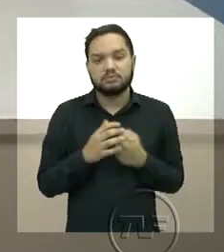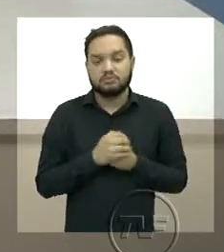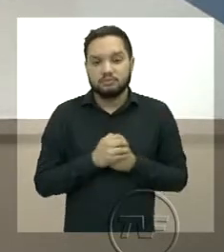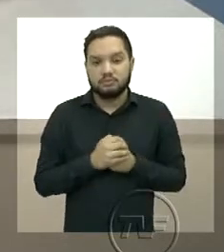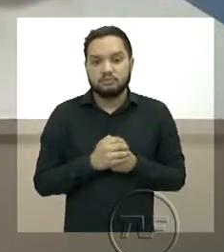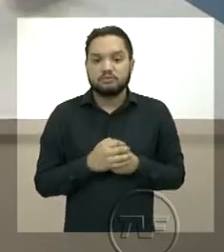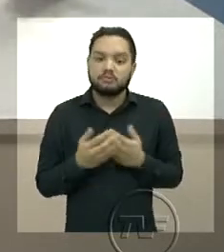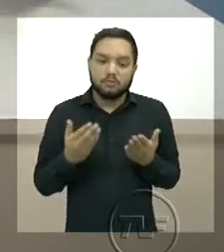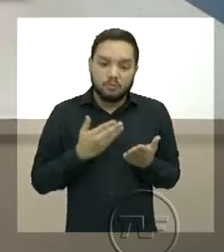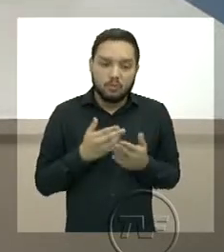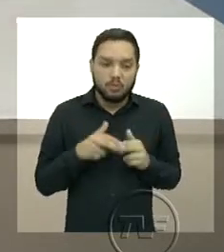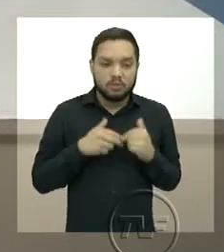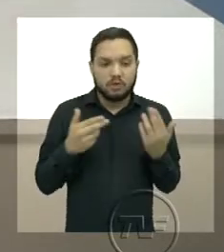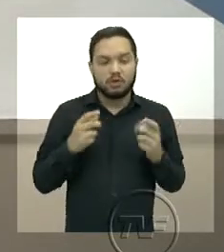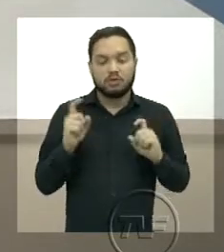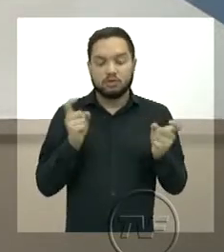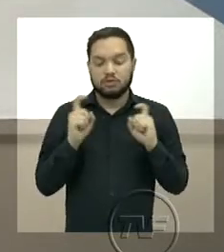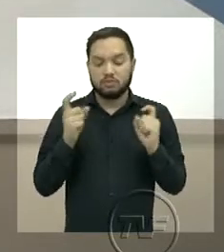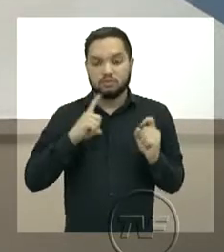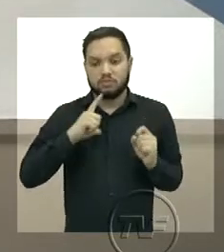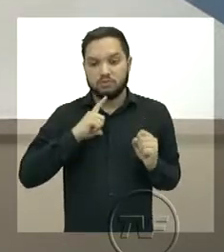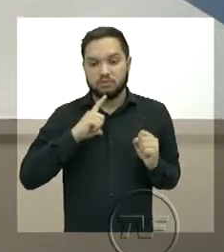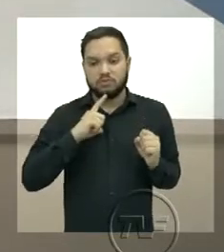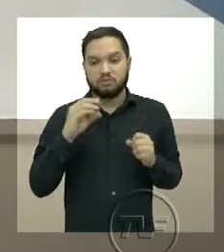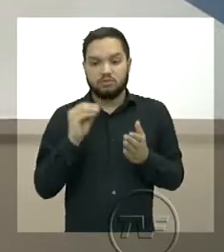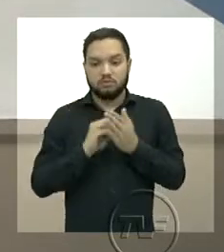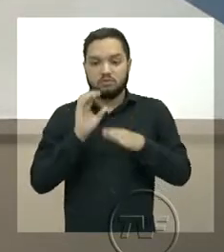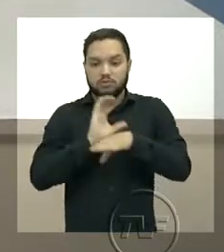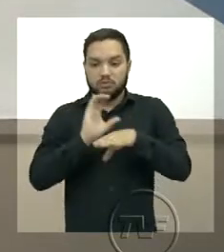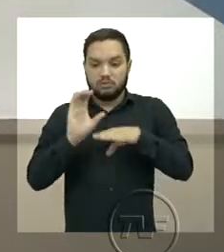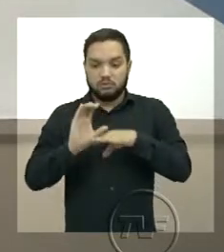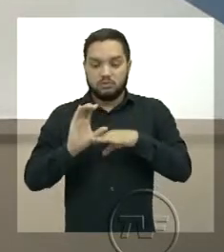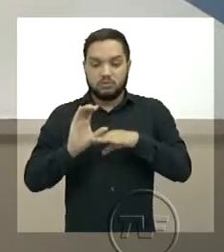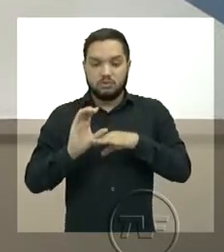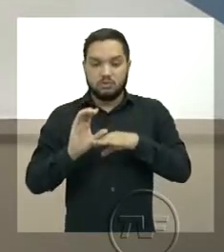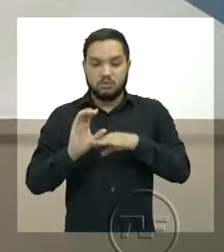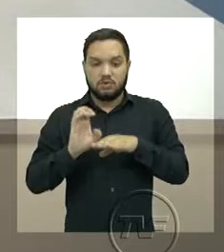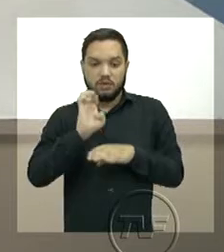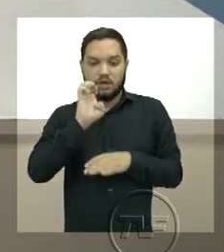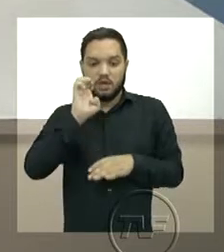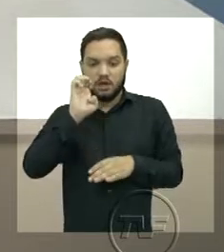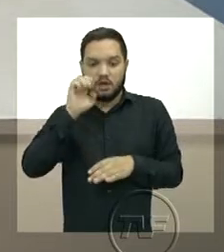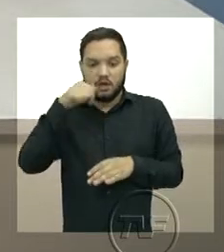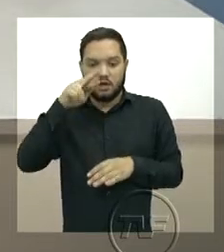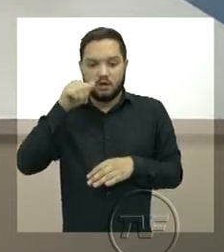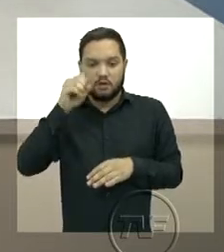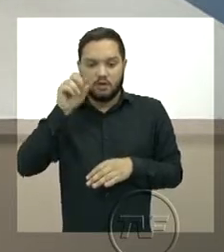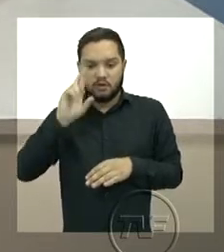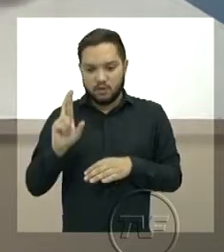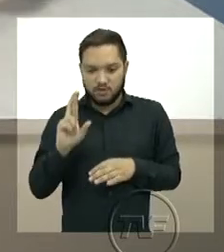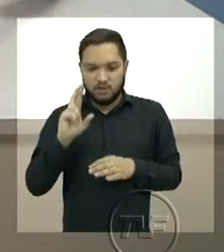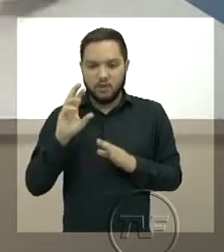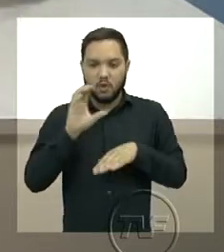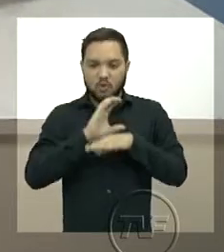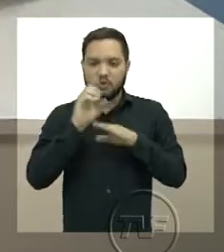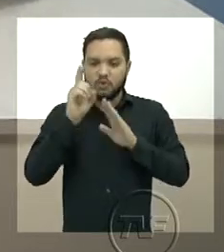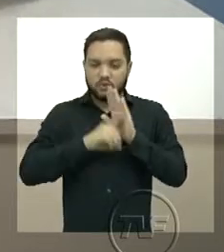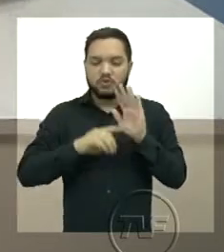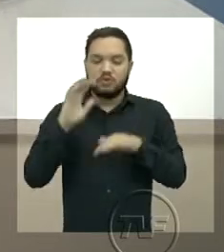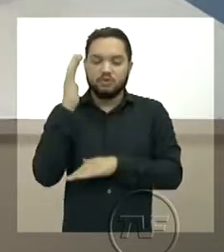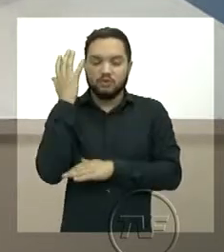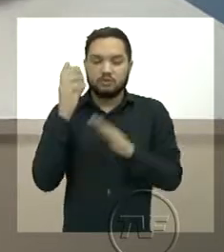uma discussão, ela está presente hoje na Constituição do Equador, a questão do direito da natureza, ela está já